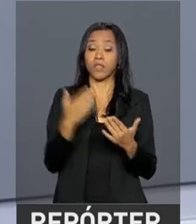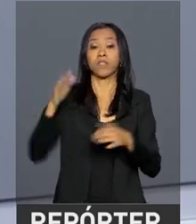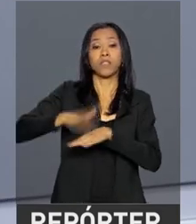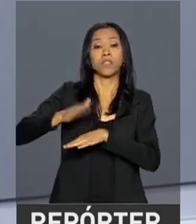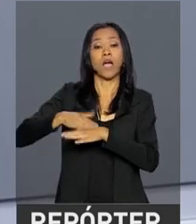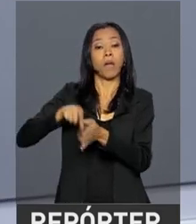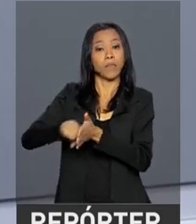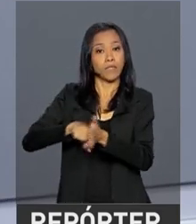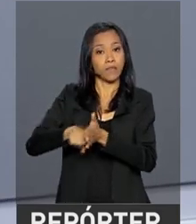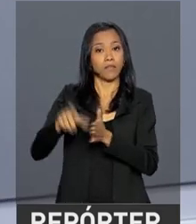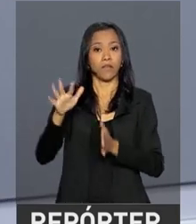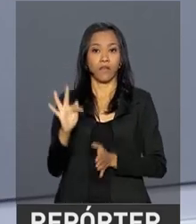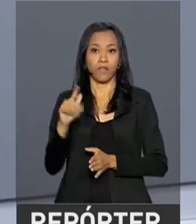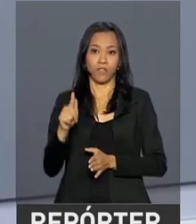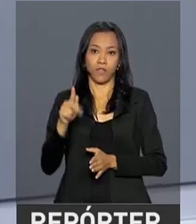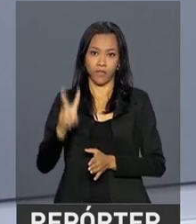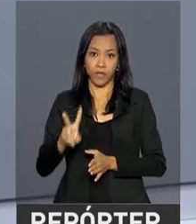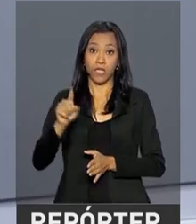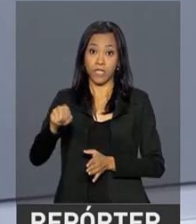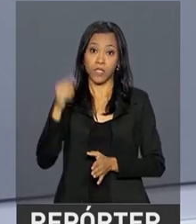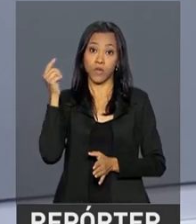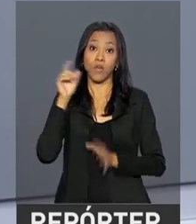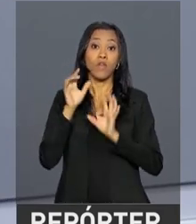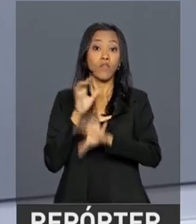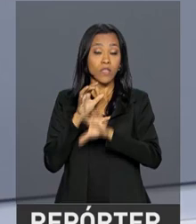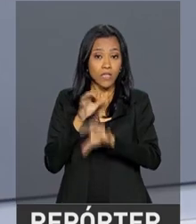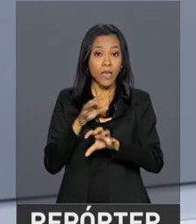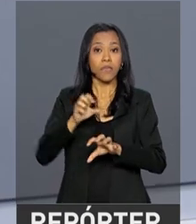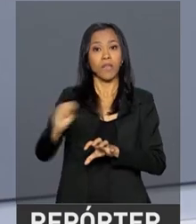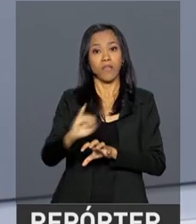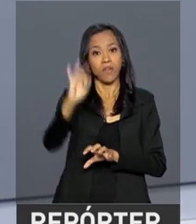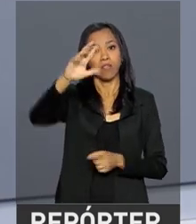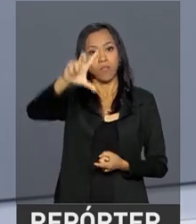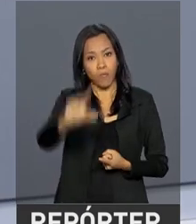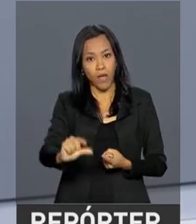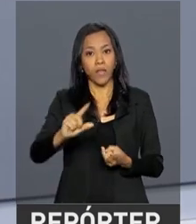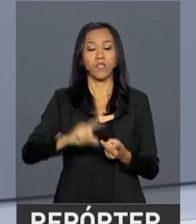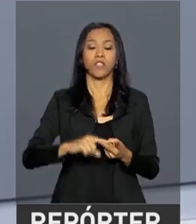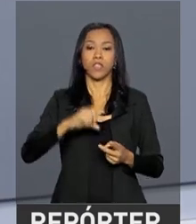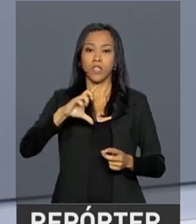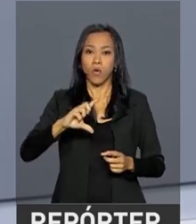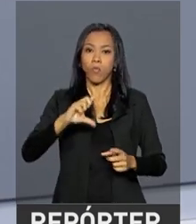FGV, a alta foi influenciada pela inflação baixa, pela recuperação